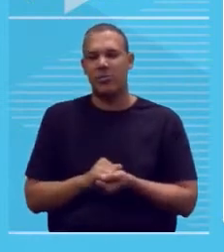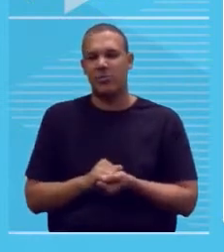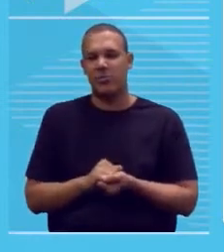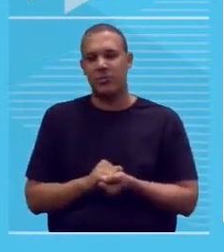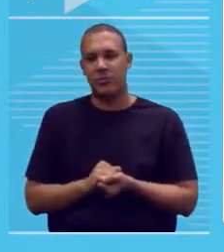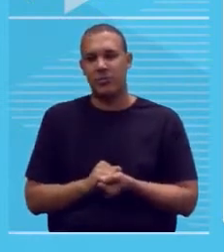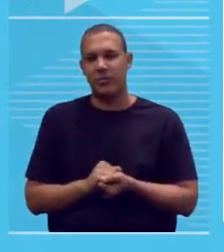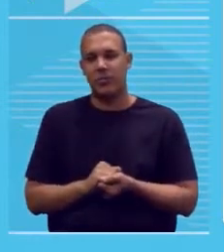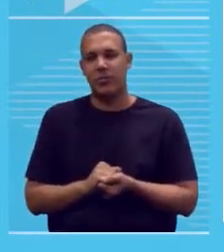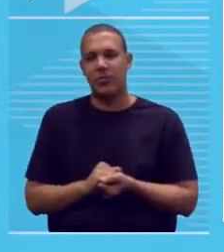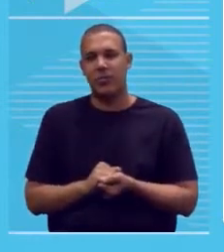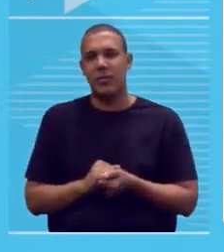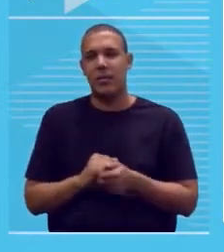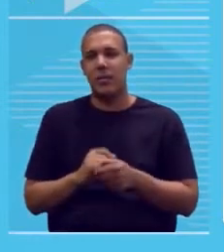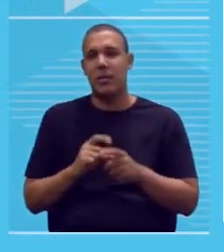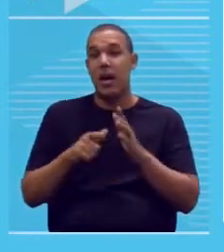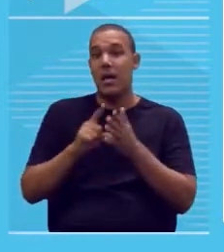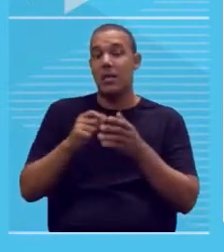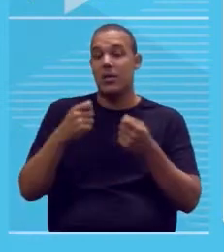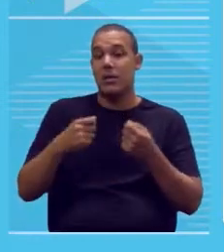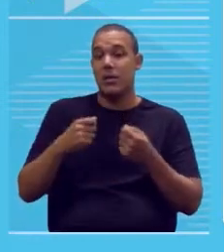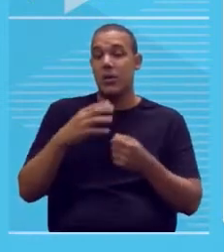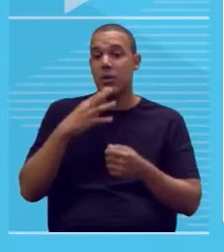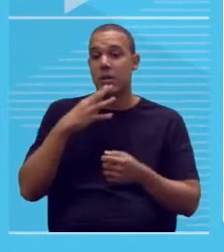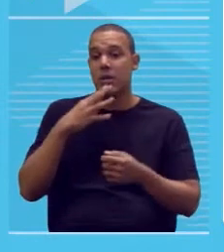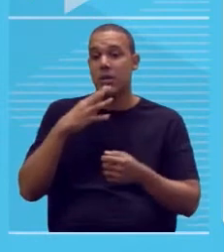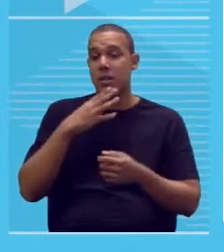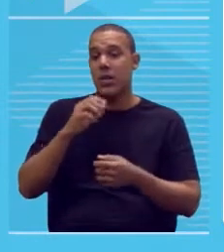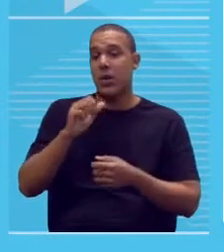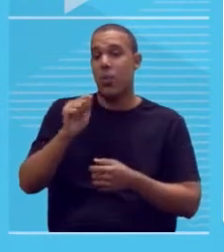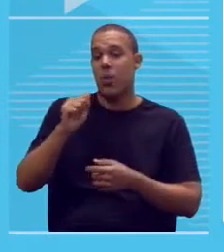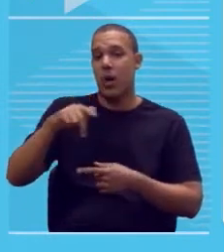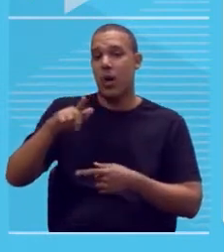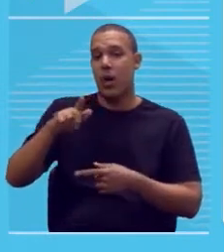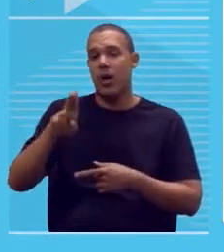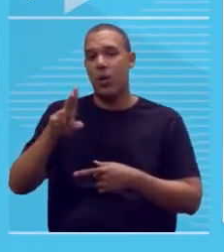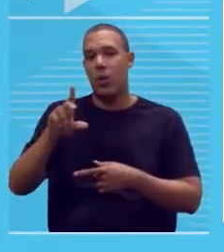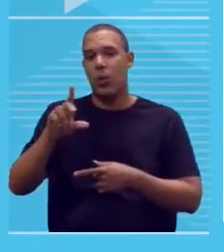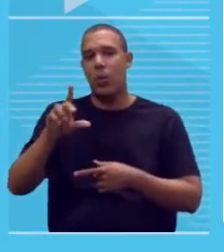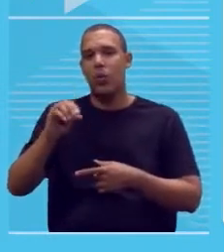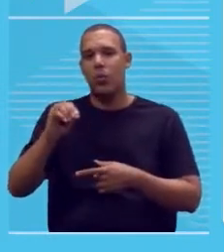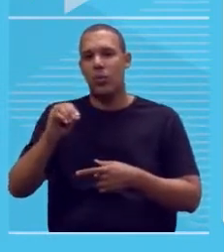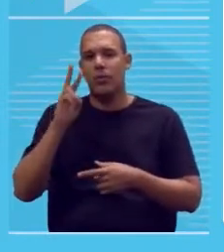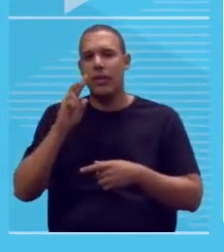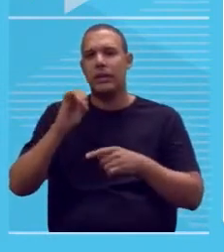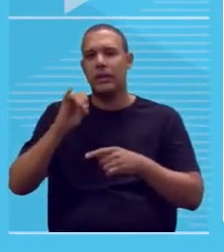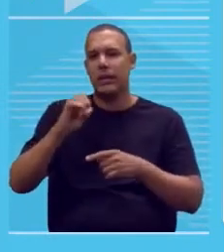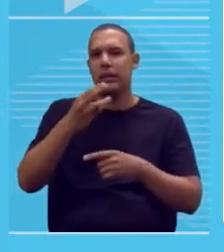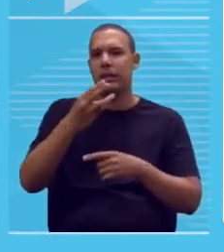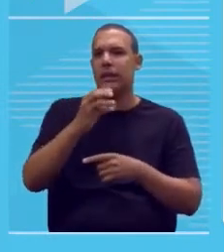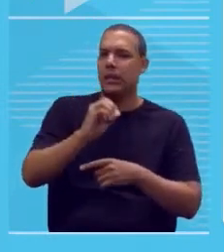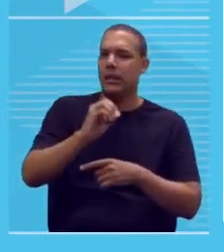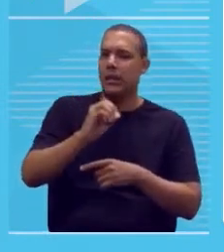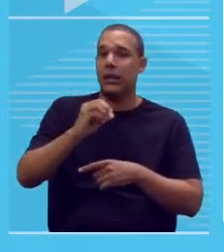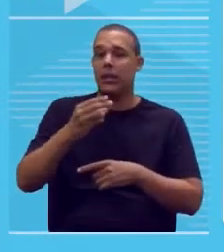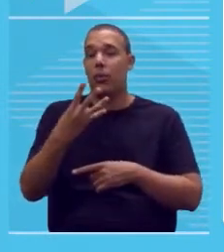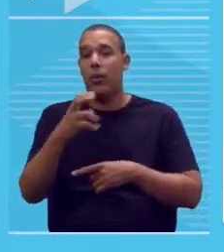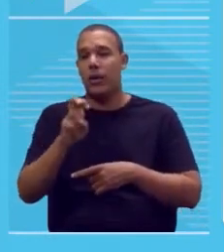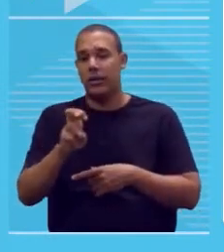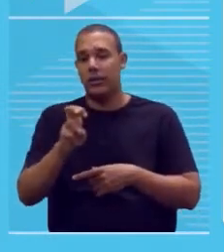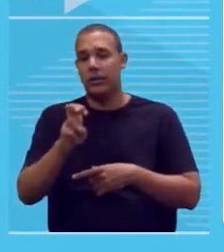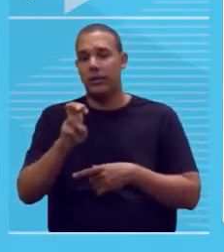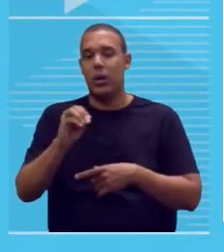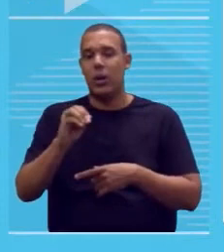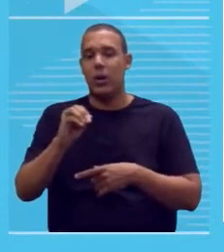isso se eu conhecer o ângulo. Isso se ele já me der o ângulo lá, eu ver se o ângulo é de 30, se é de 45, se é